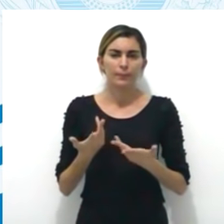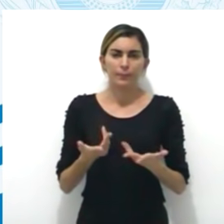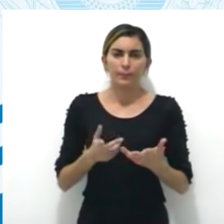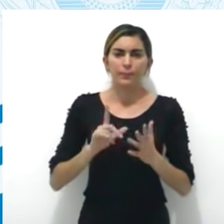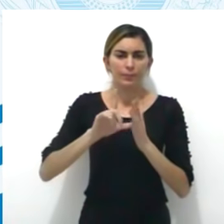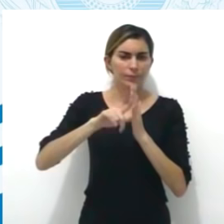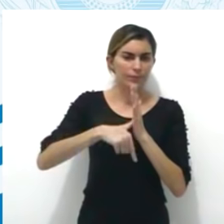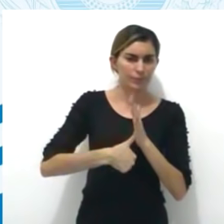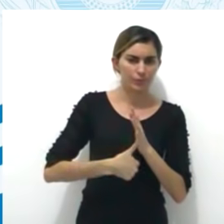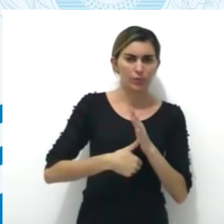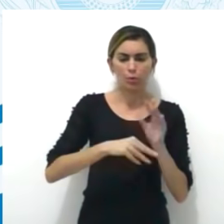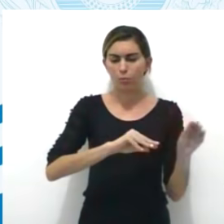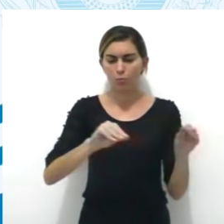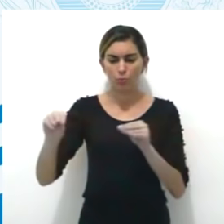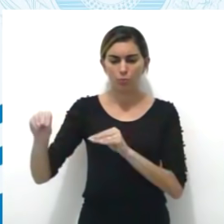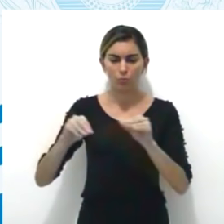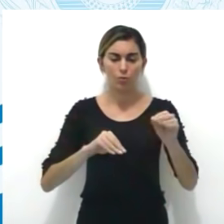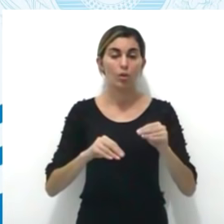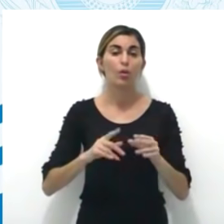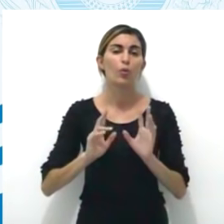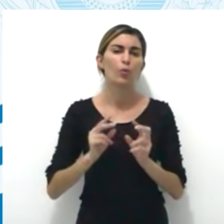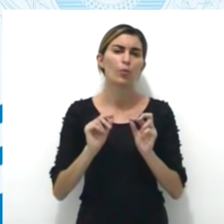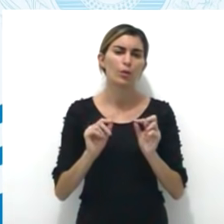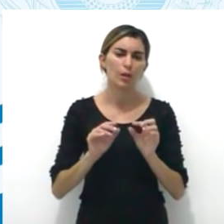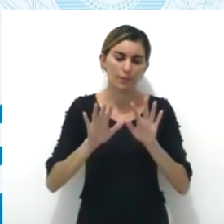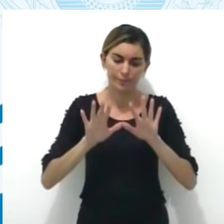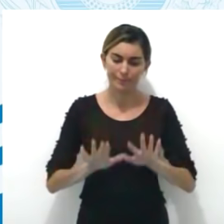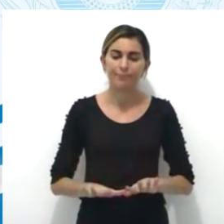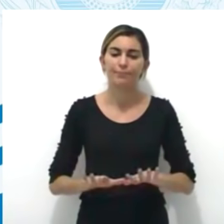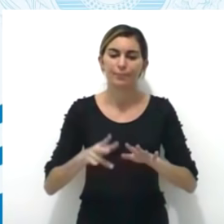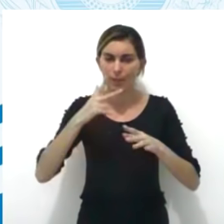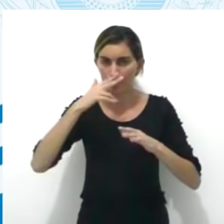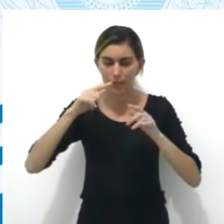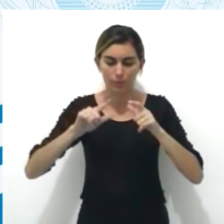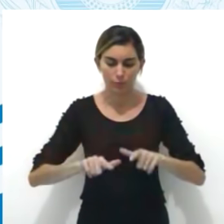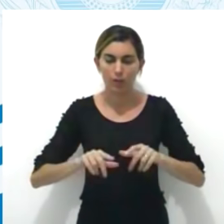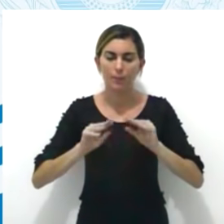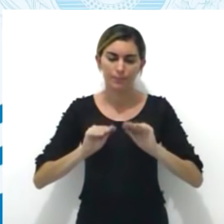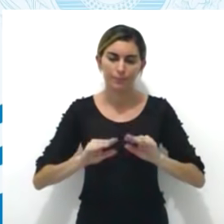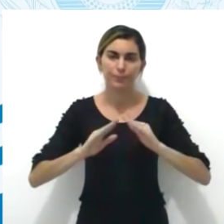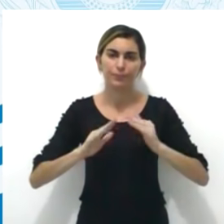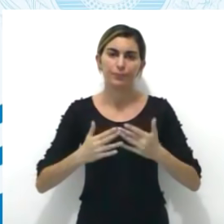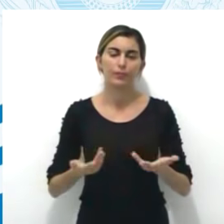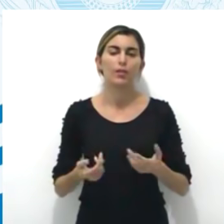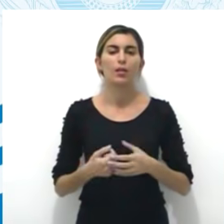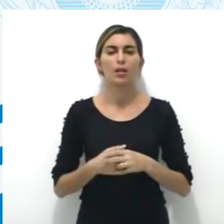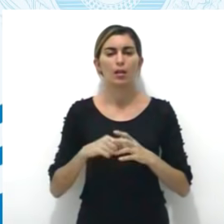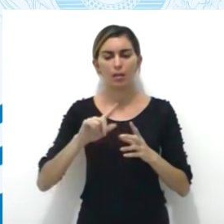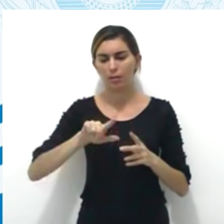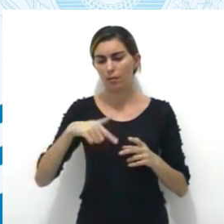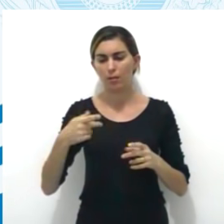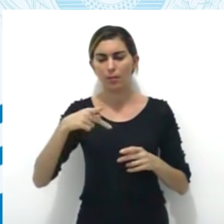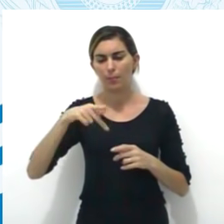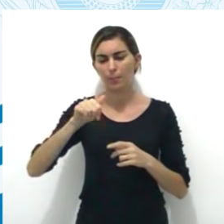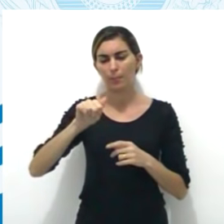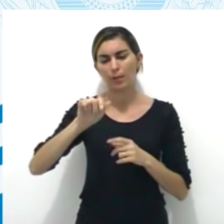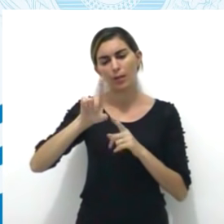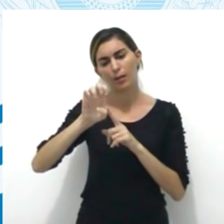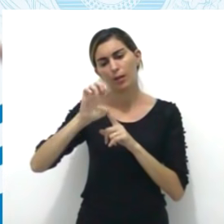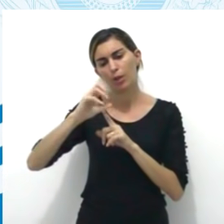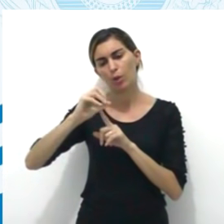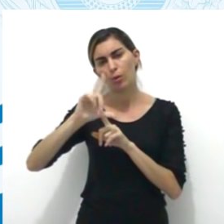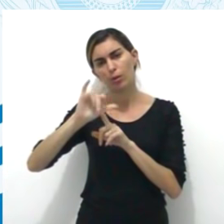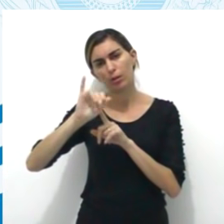na realidade, nômade e passa a ser o quê? Sedentário, né? Então vejamos, aí vem o Paleolítico,